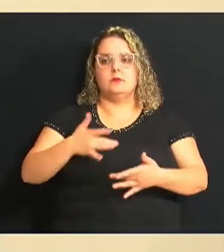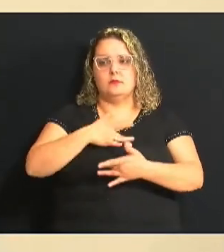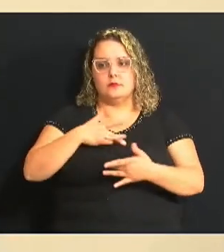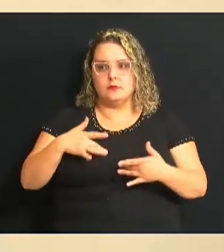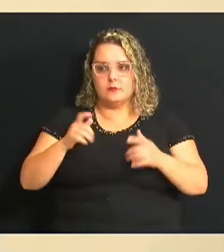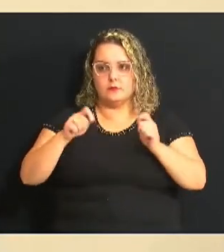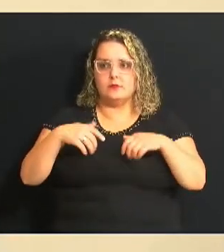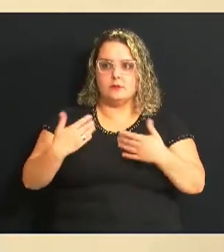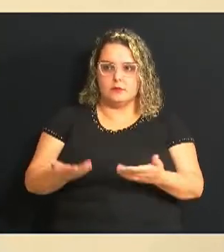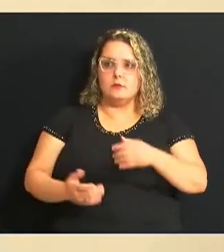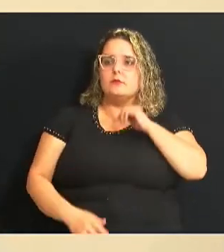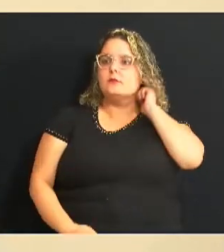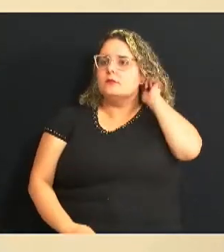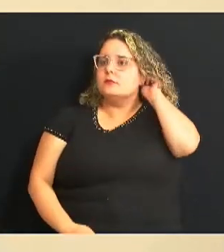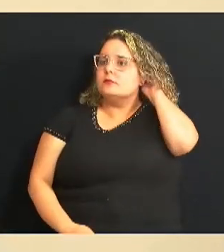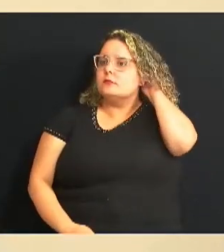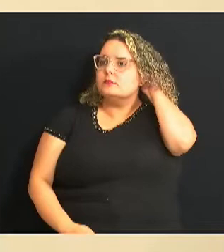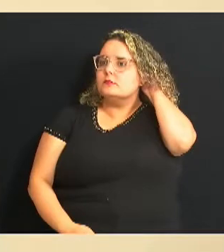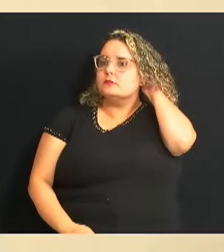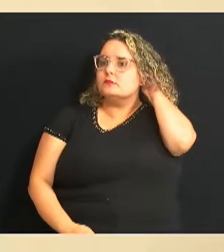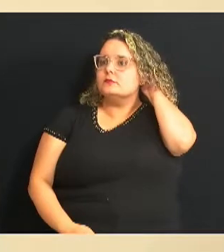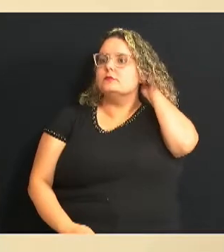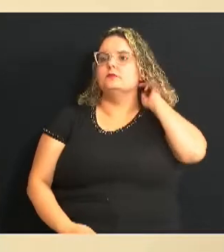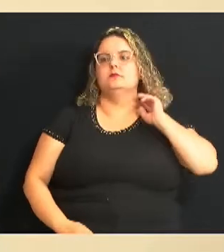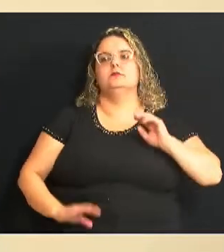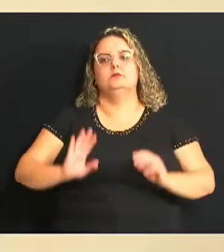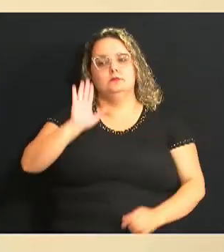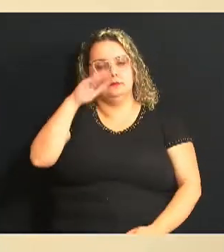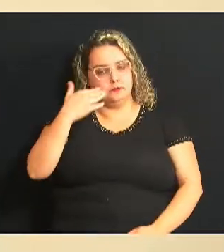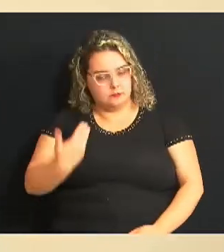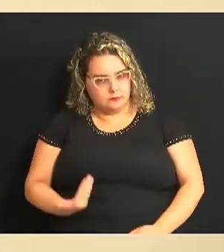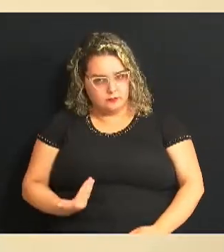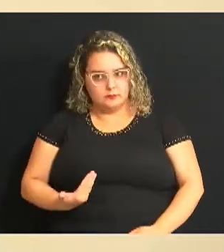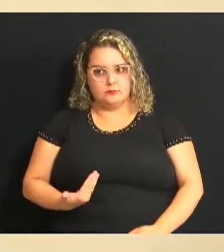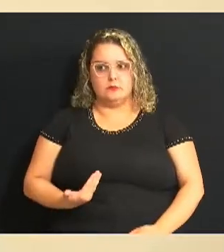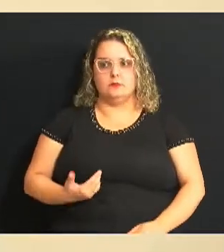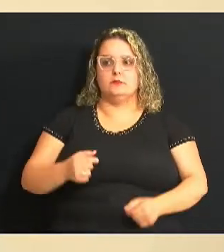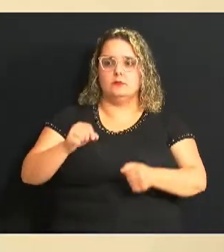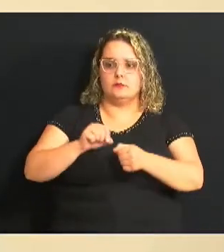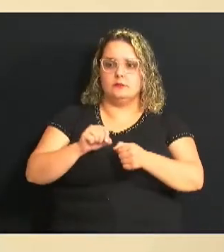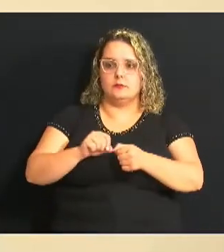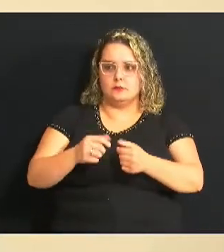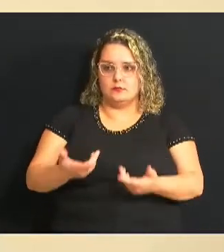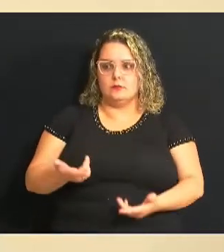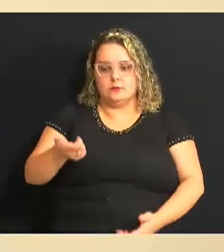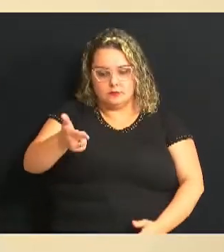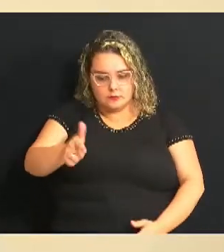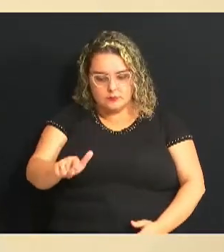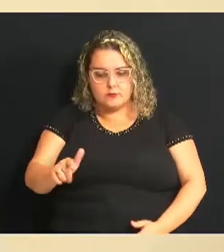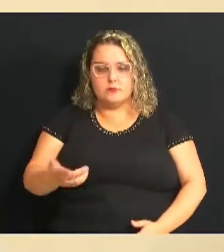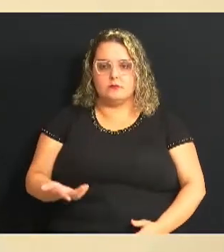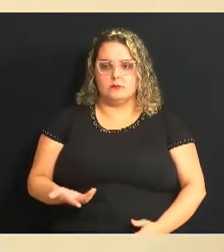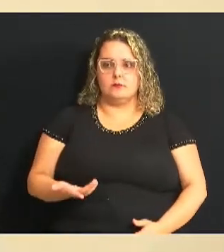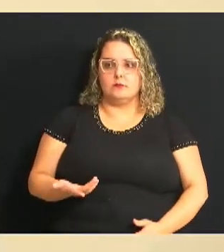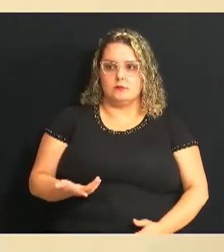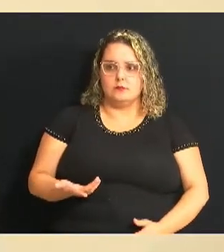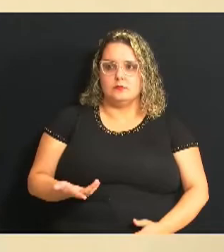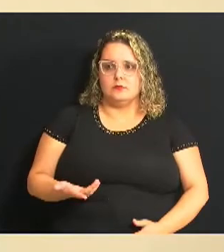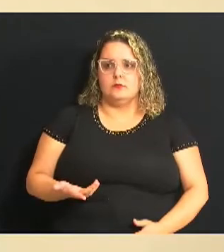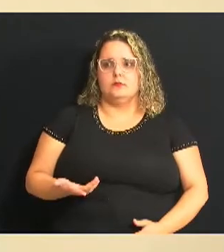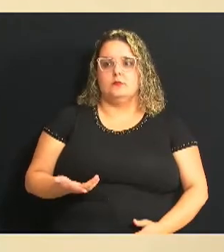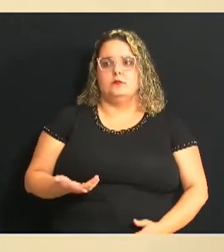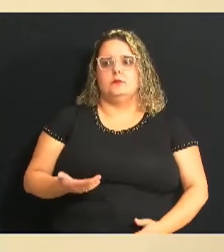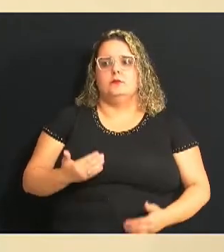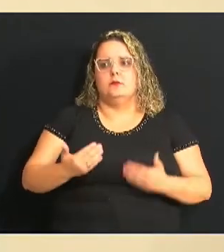Enfim, estou extremamente lisonjeado e faço questão de continuar honrando essa profissão até que fim de meus